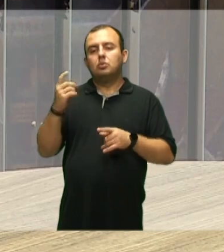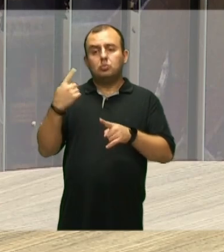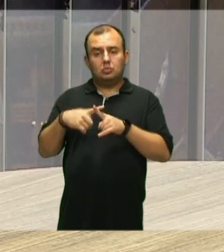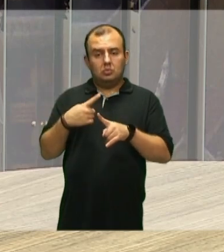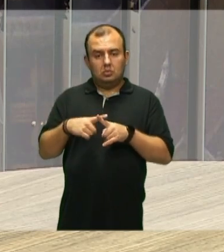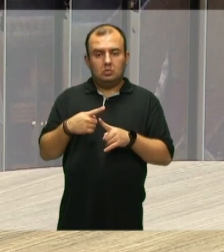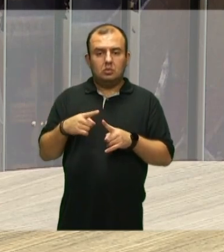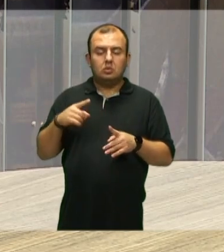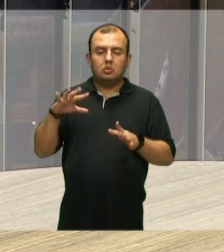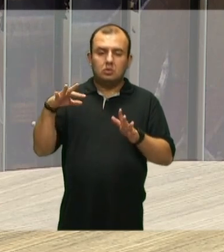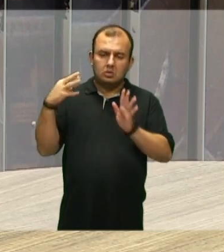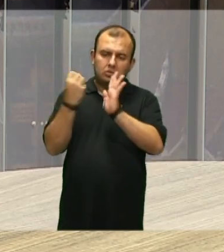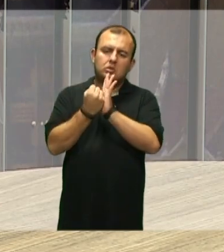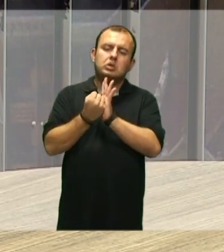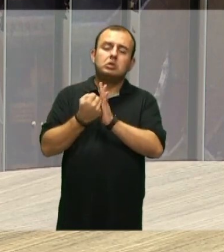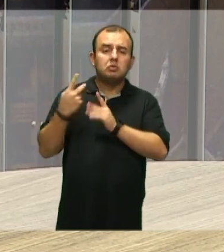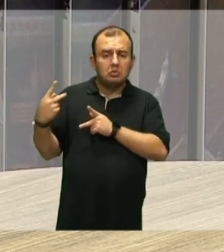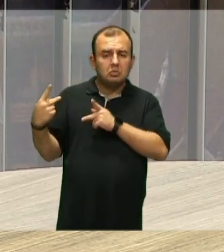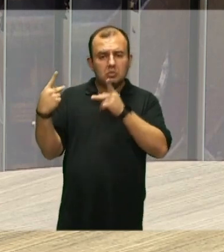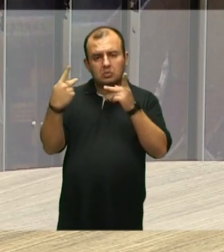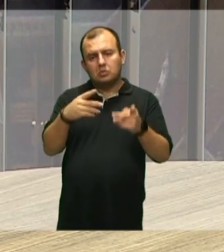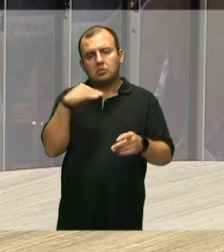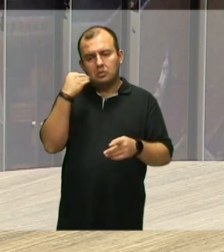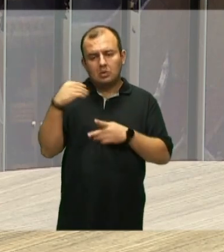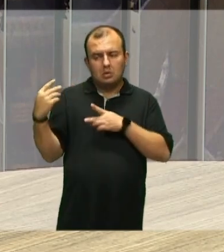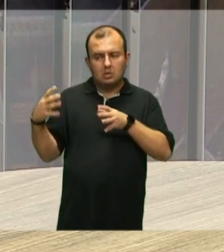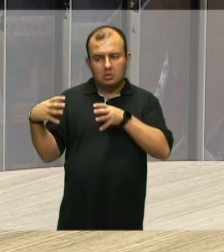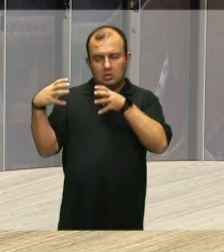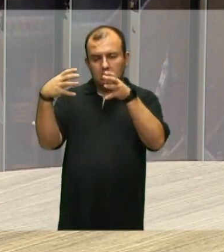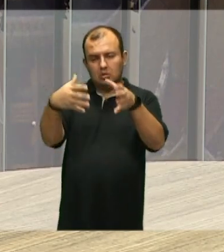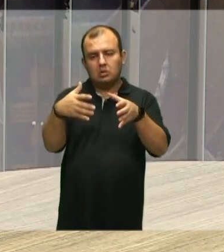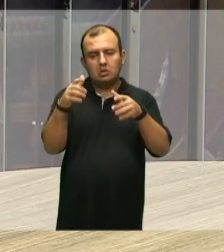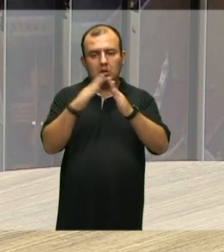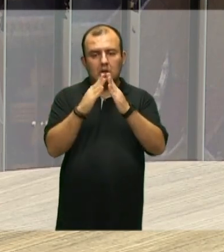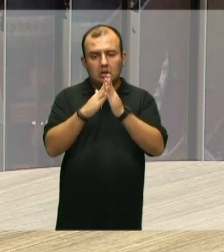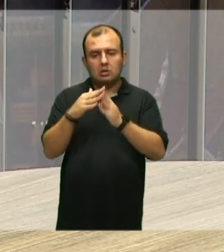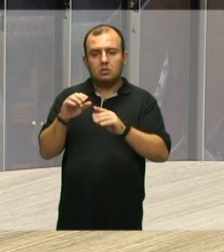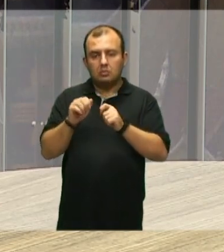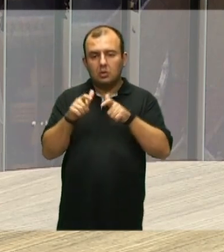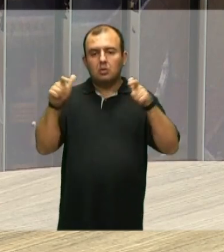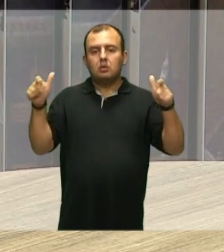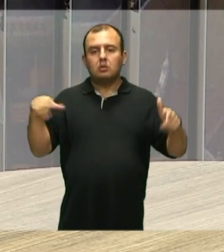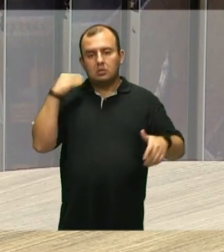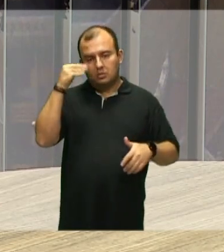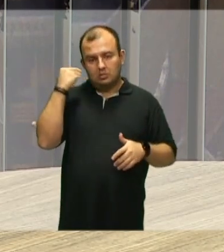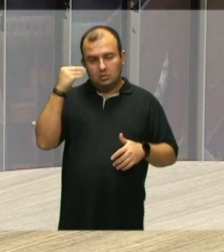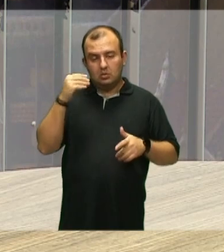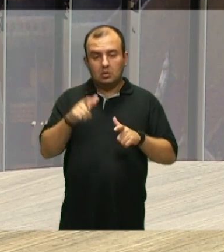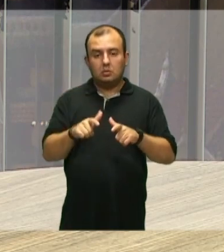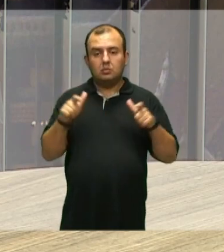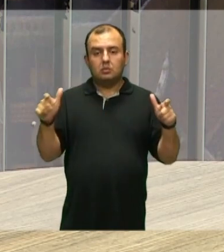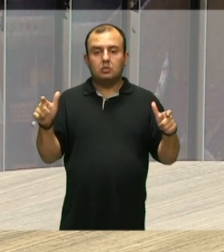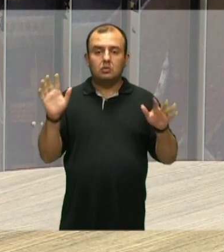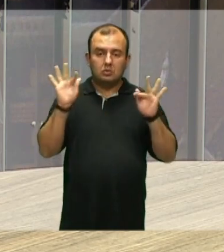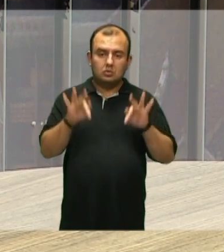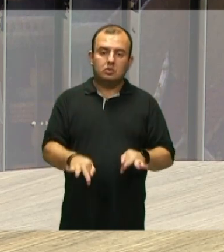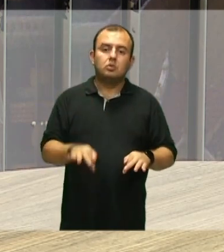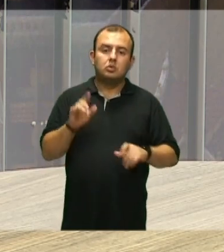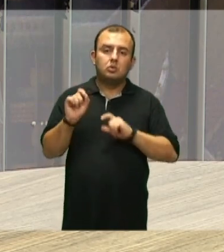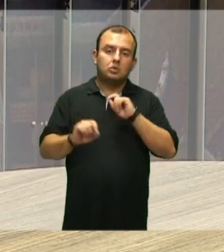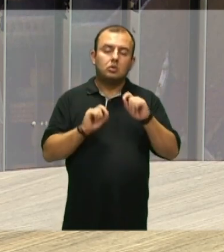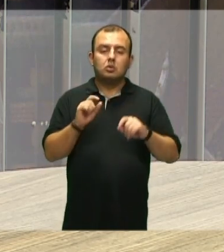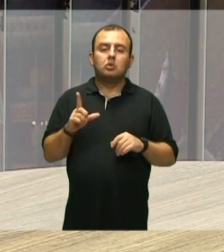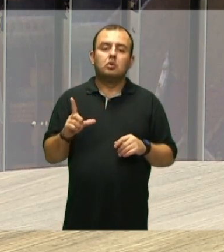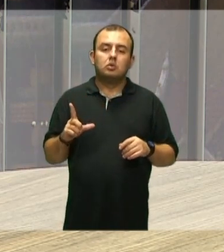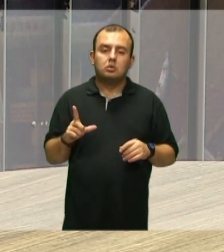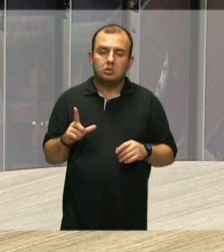vai aproveitar a ida deles também para conversar um pouquinho sobre isso, para ampliar essa experiência, né? E, ao final,